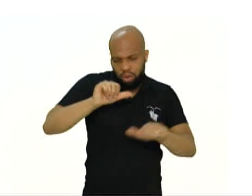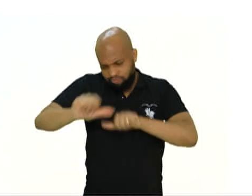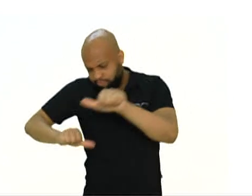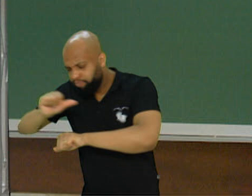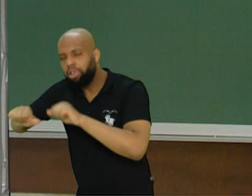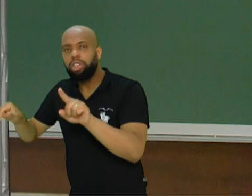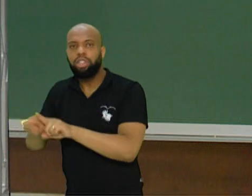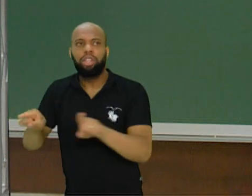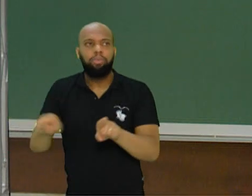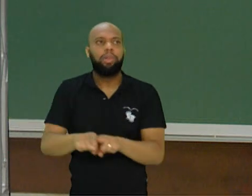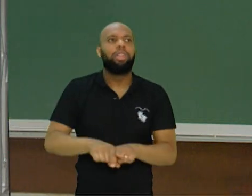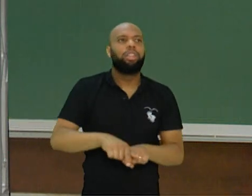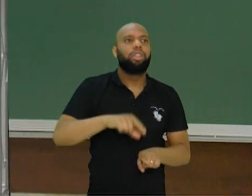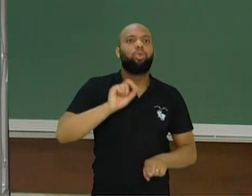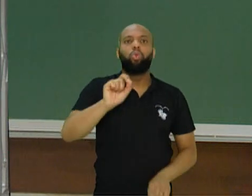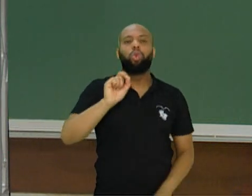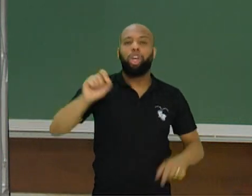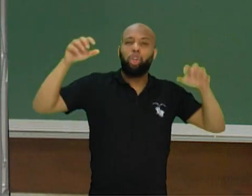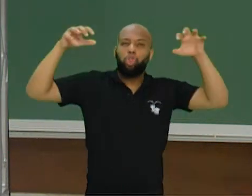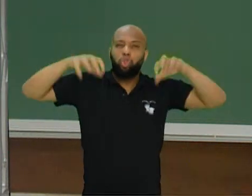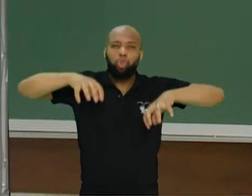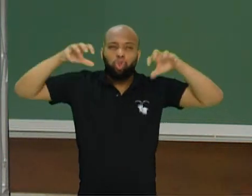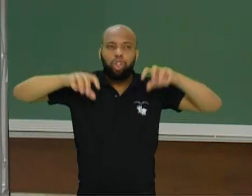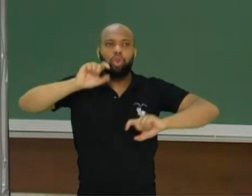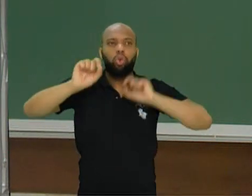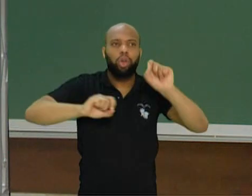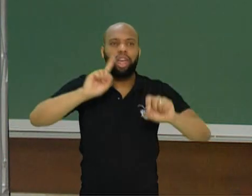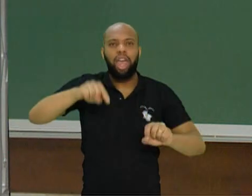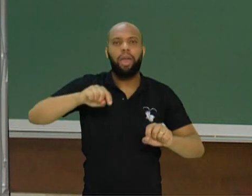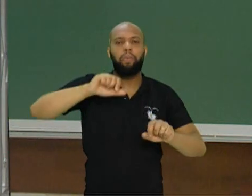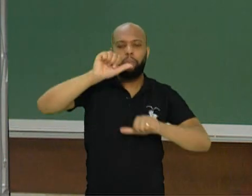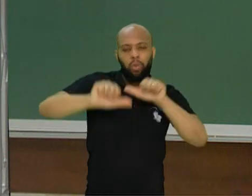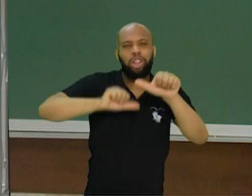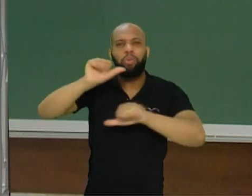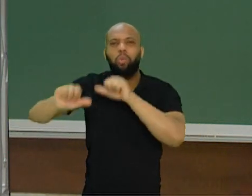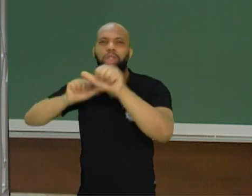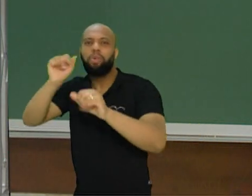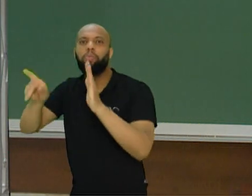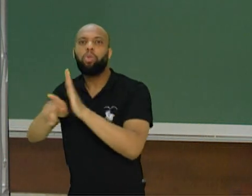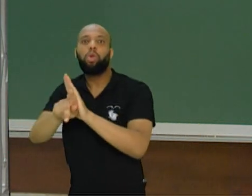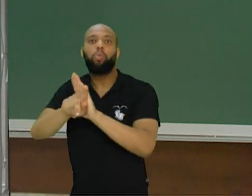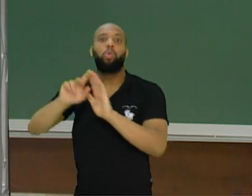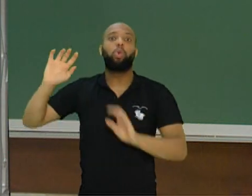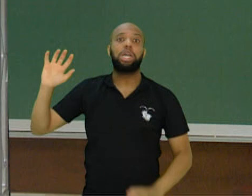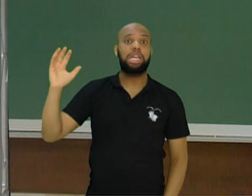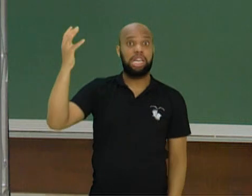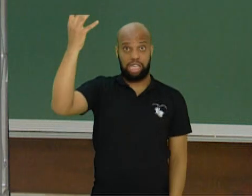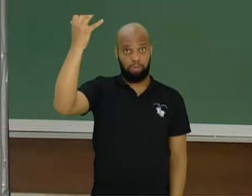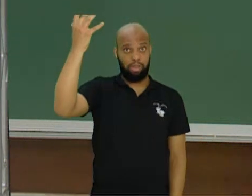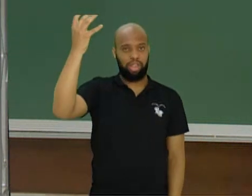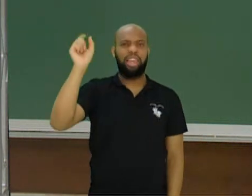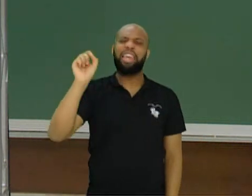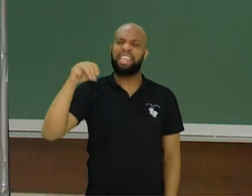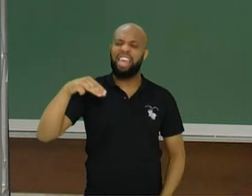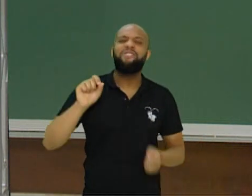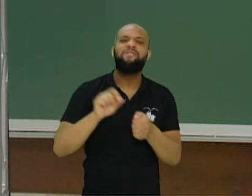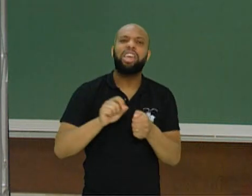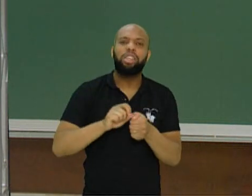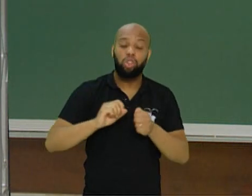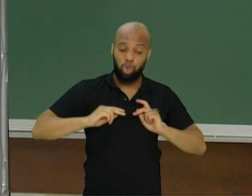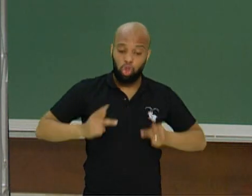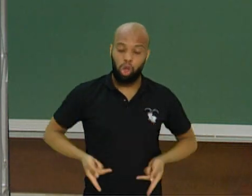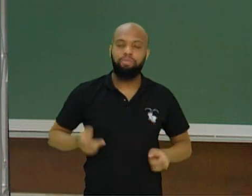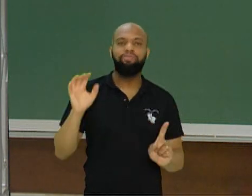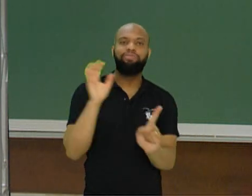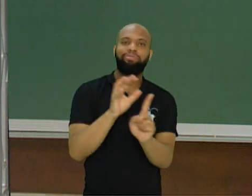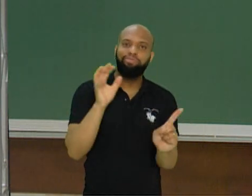aí essa quantidade de chuva são as mudanças, né, climáticas provocadas pelo homem. Ela